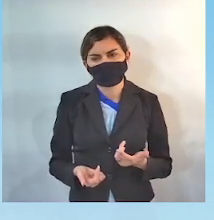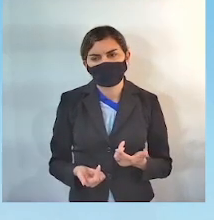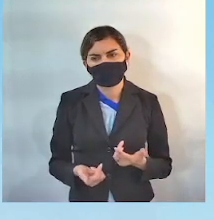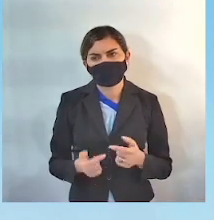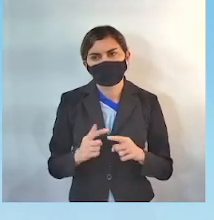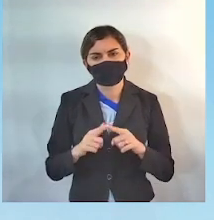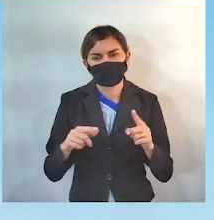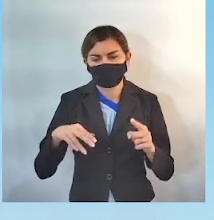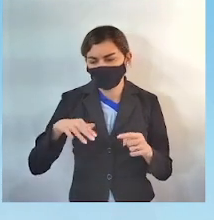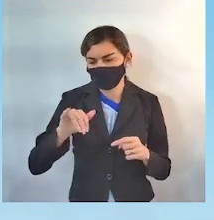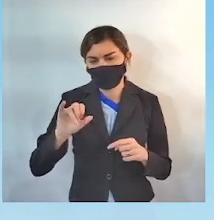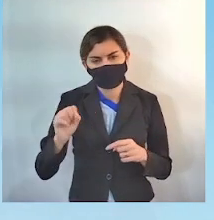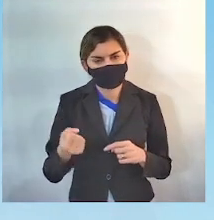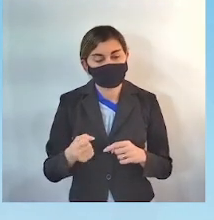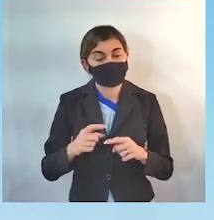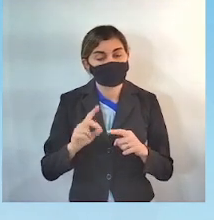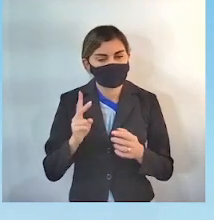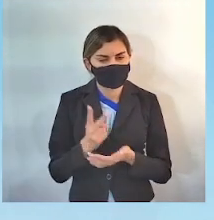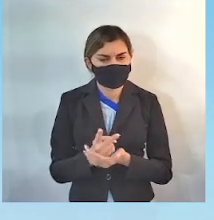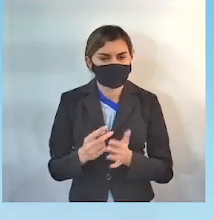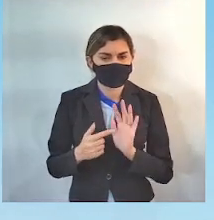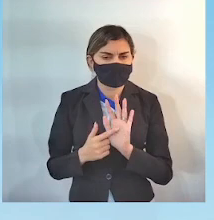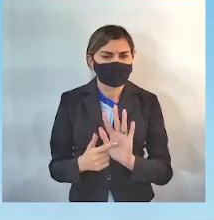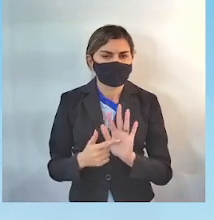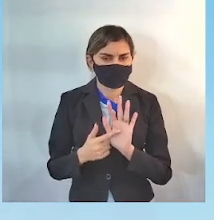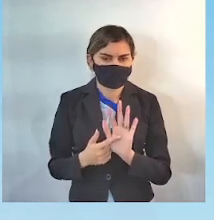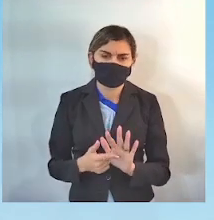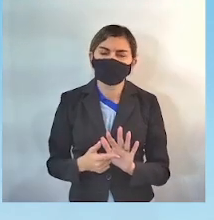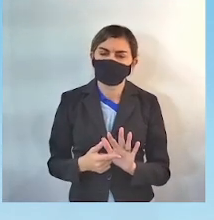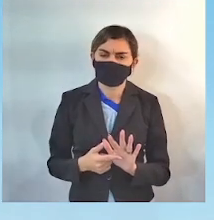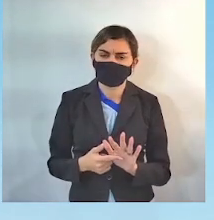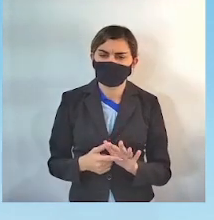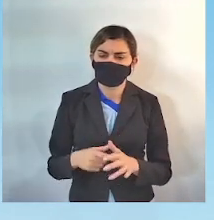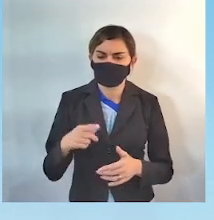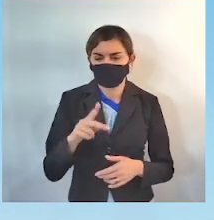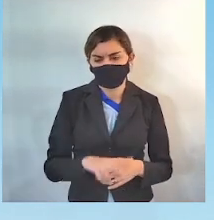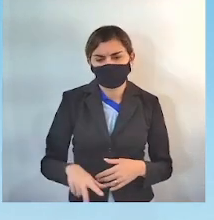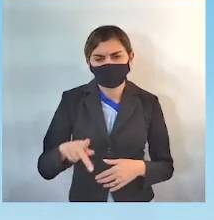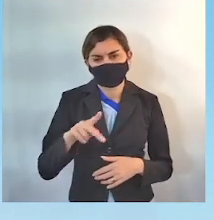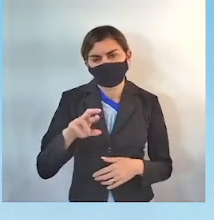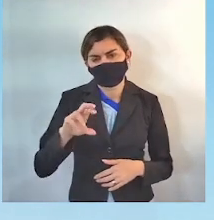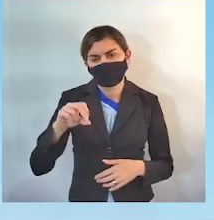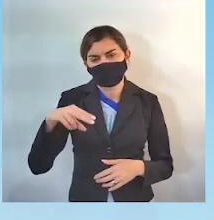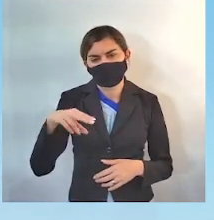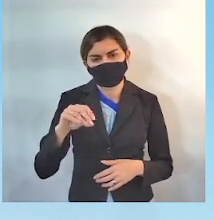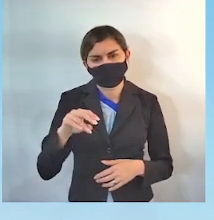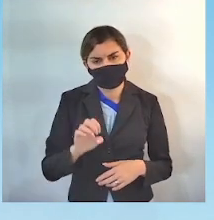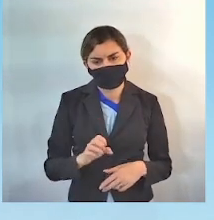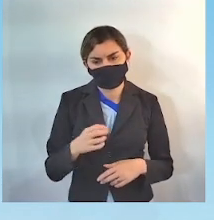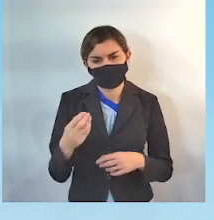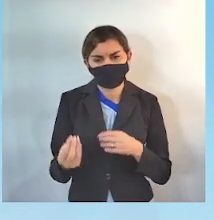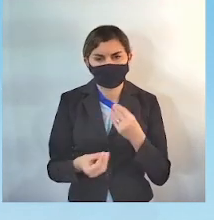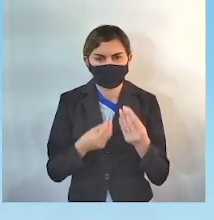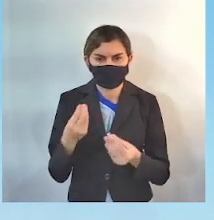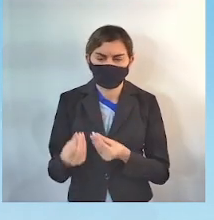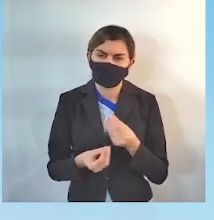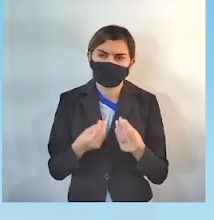Porque o my sempre vai aparecer ali como object pronouns, né? Ele vai funcionar ali como